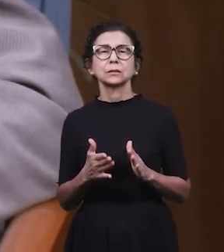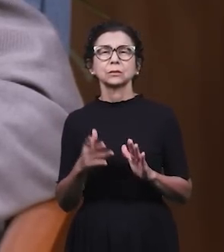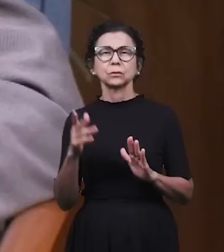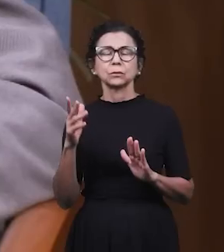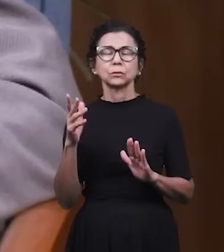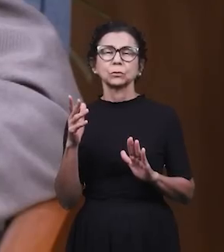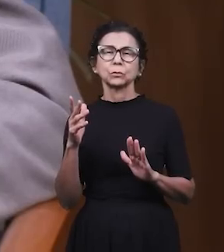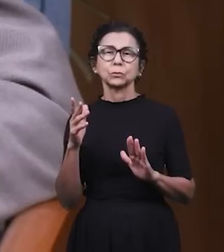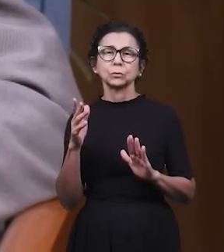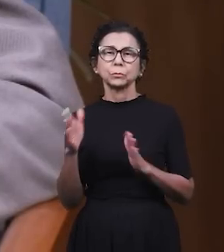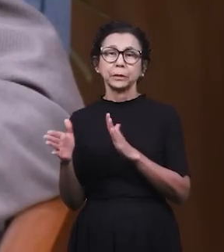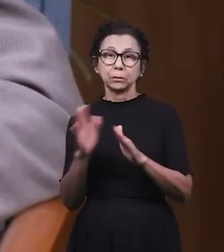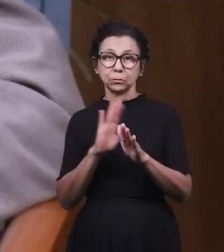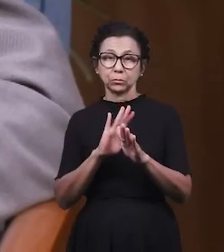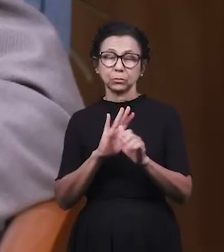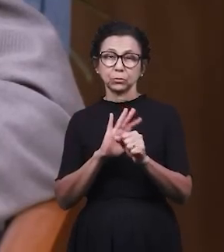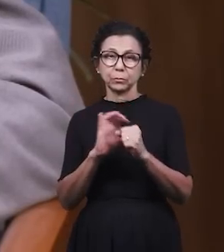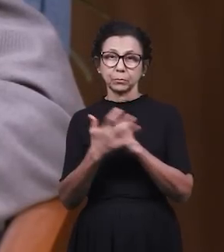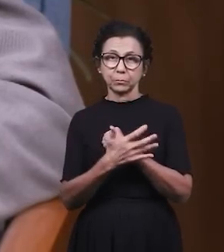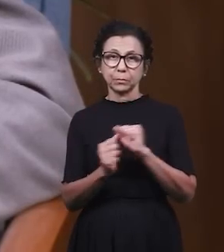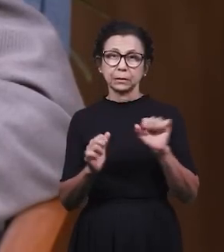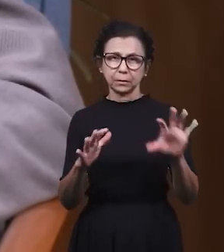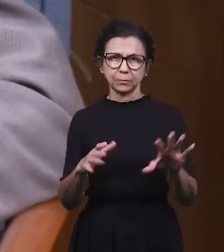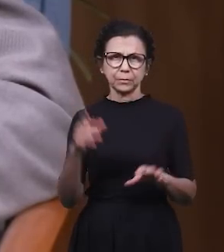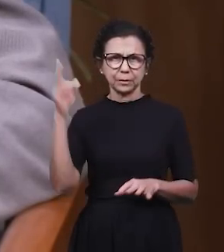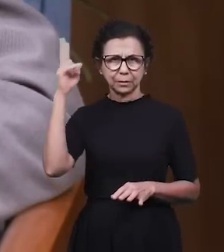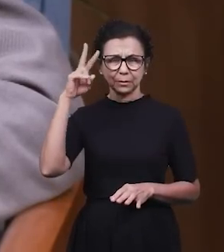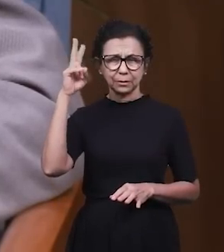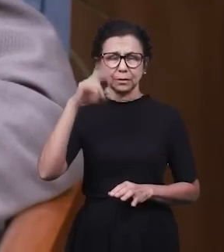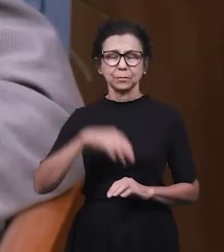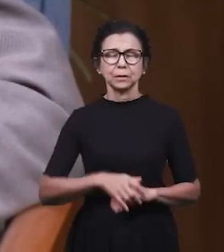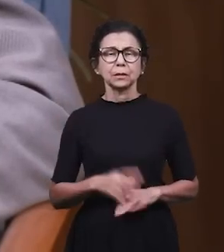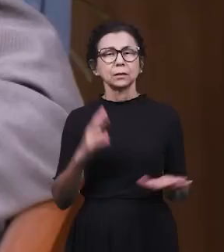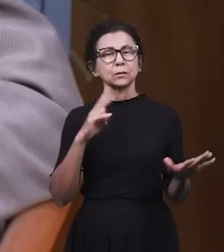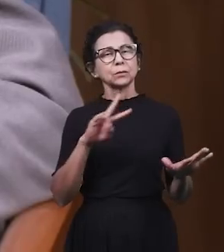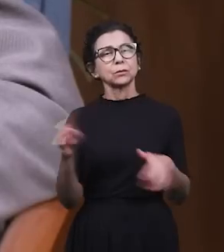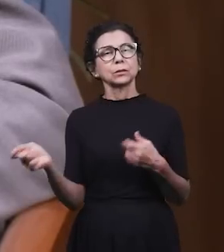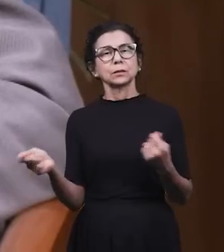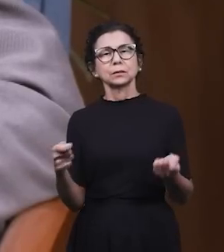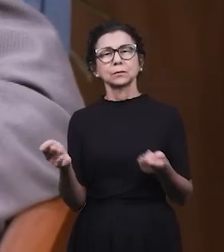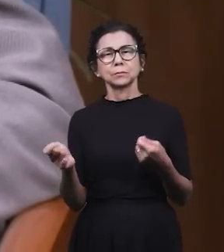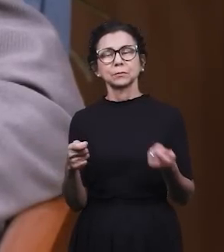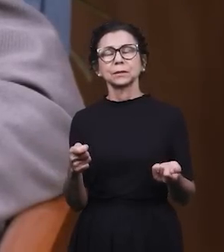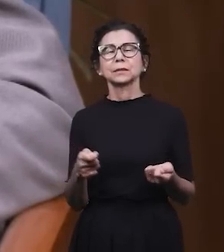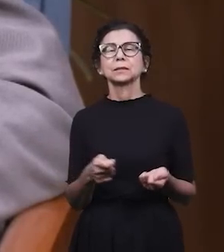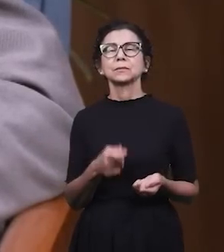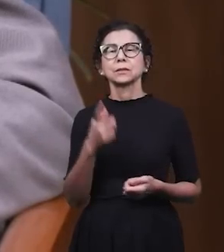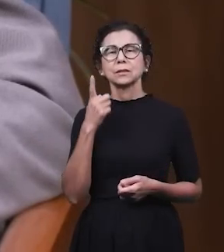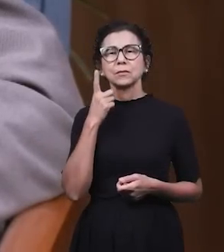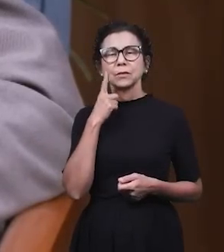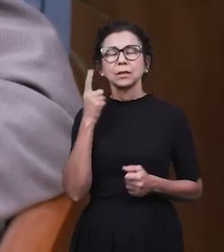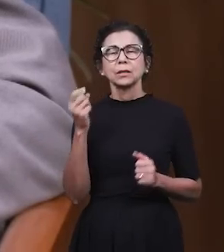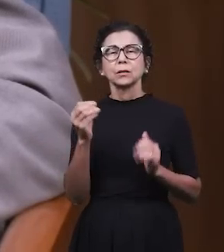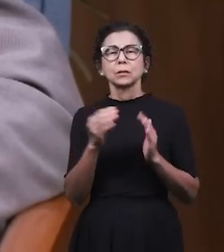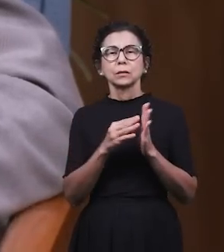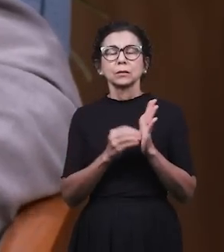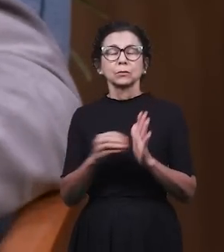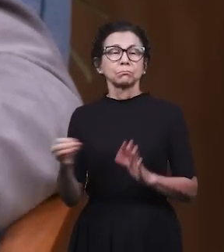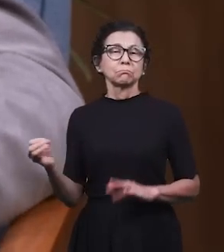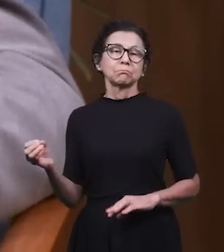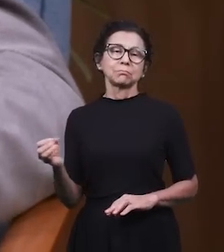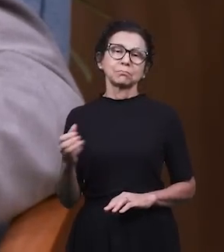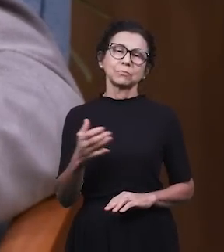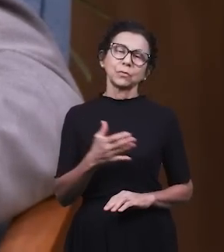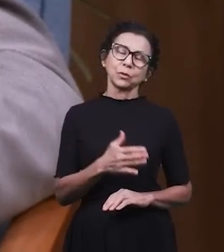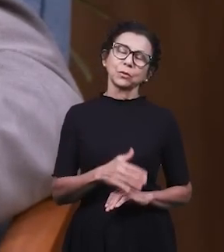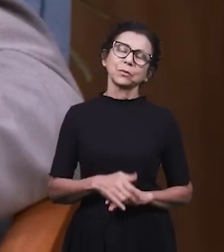Nós entramos no ar e semanalmente você tem assistido a um programa inédito. Algo que tanto para